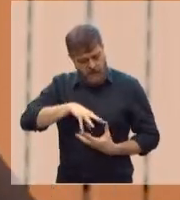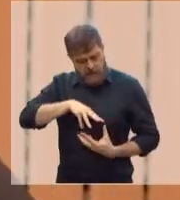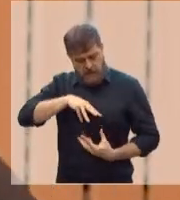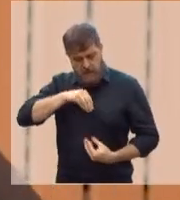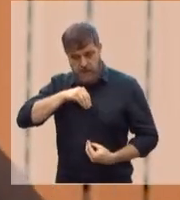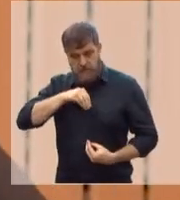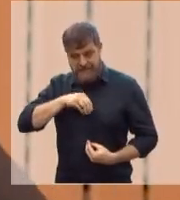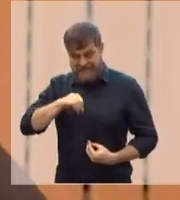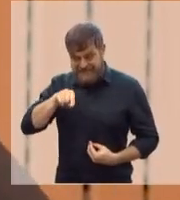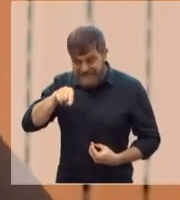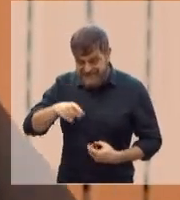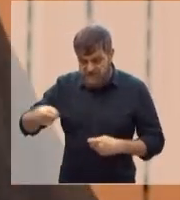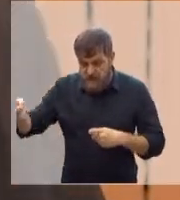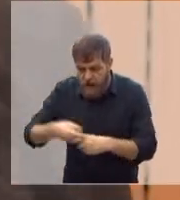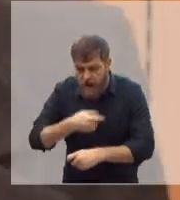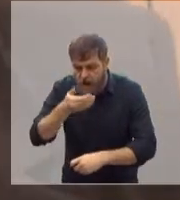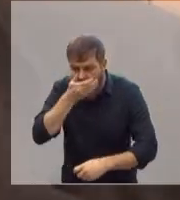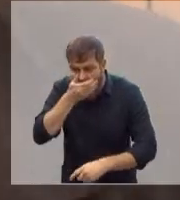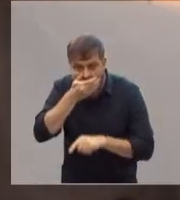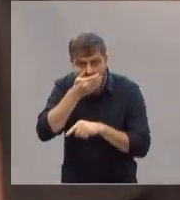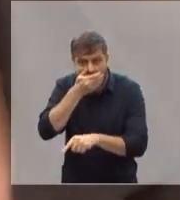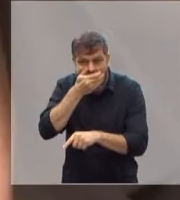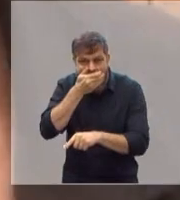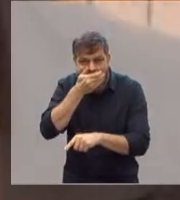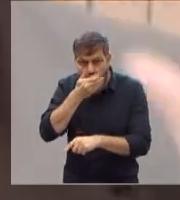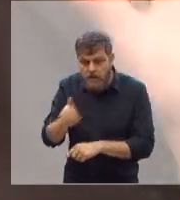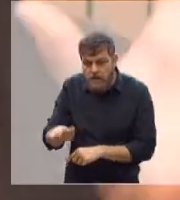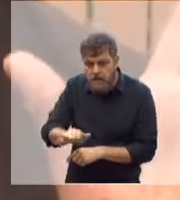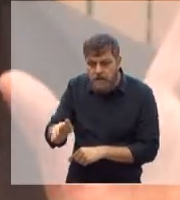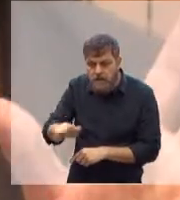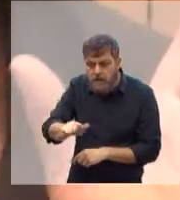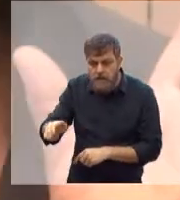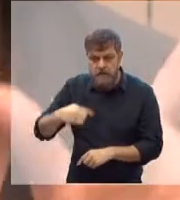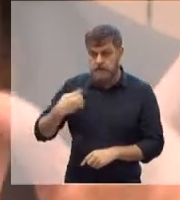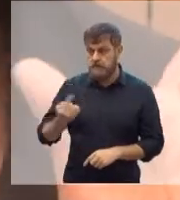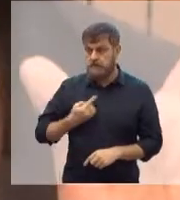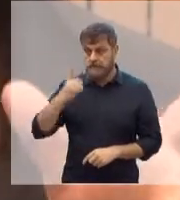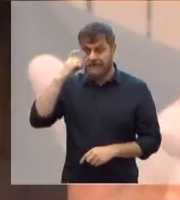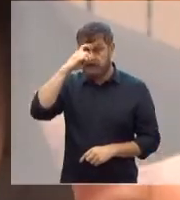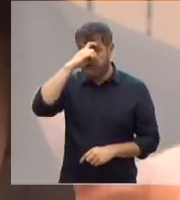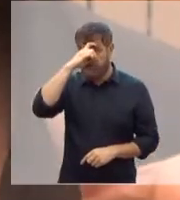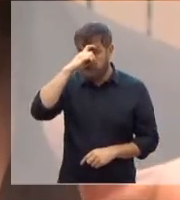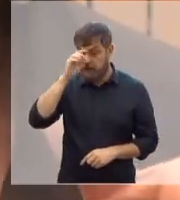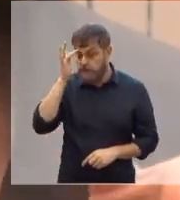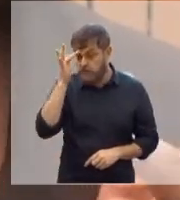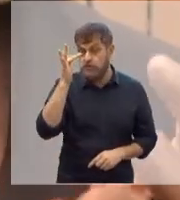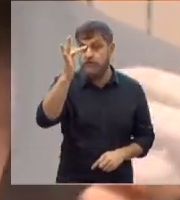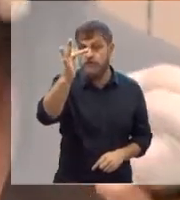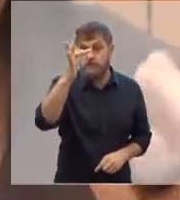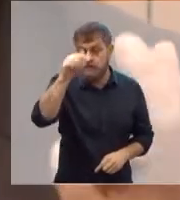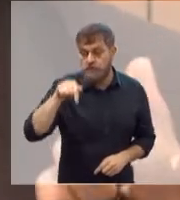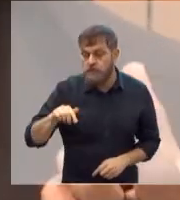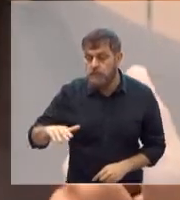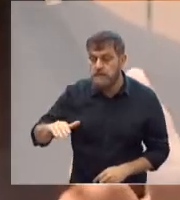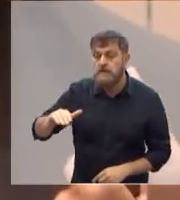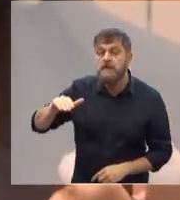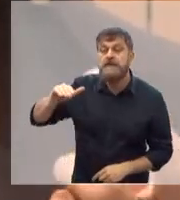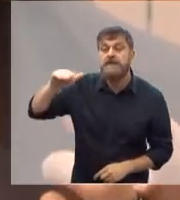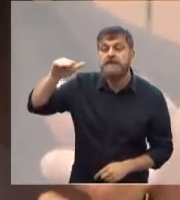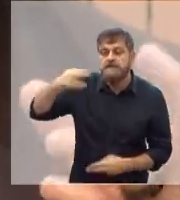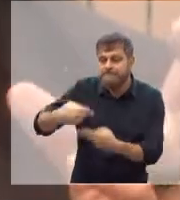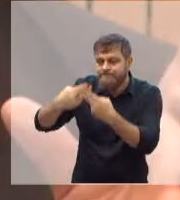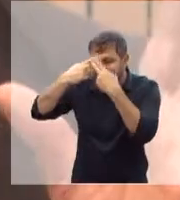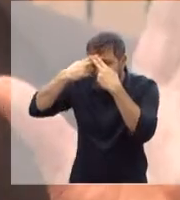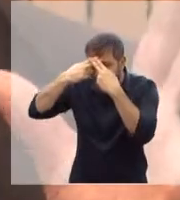a sua alma. E se ela for violentada, nós teremos dificuldades futuras com